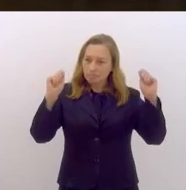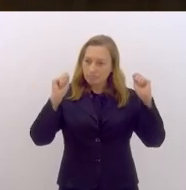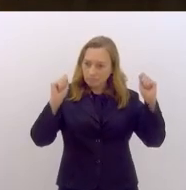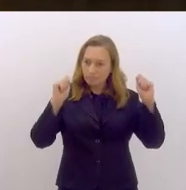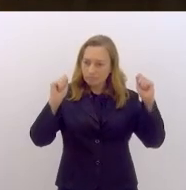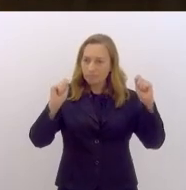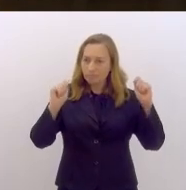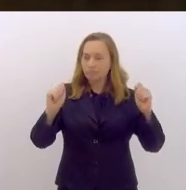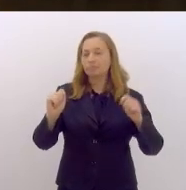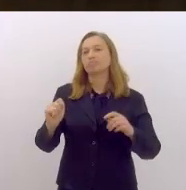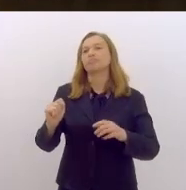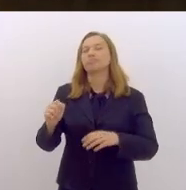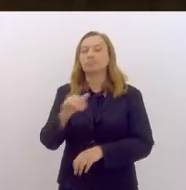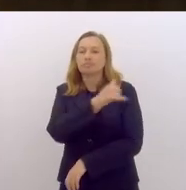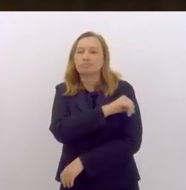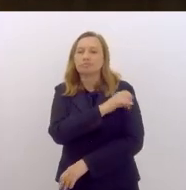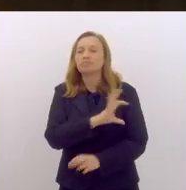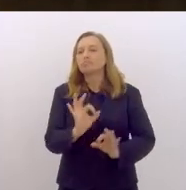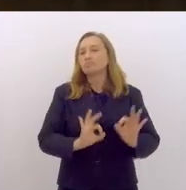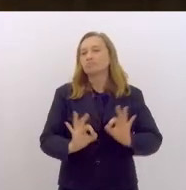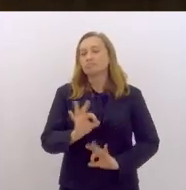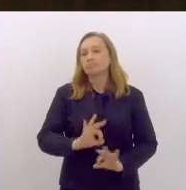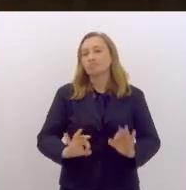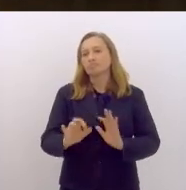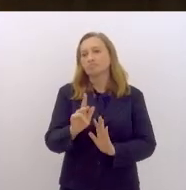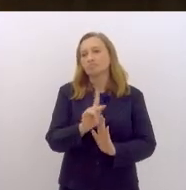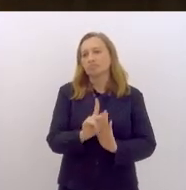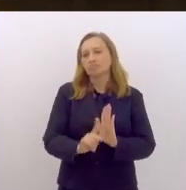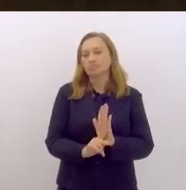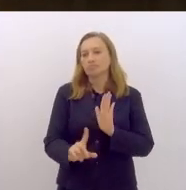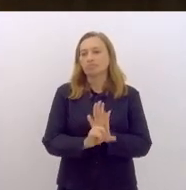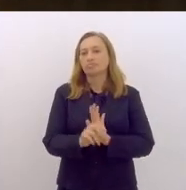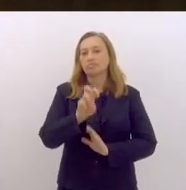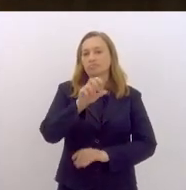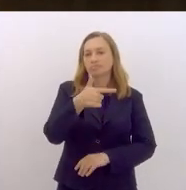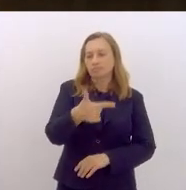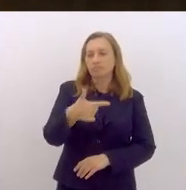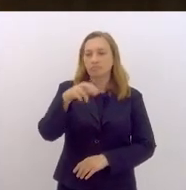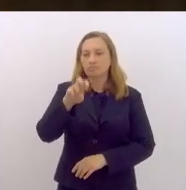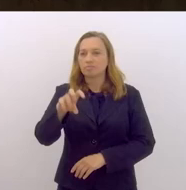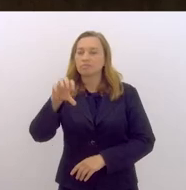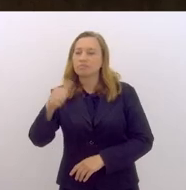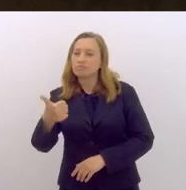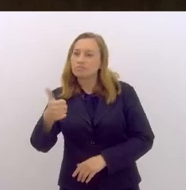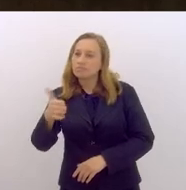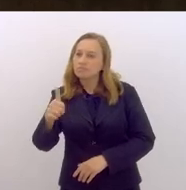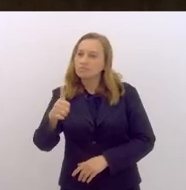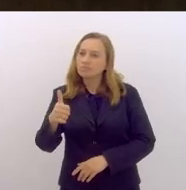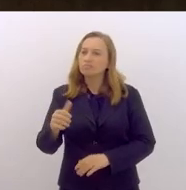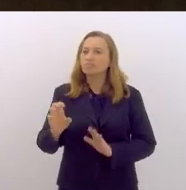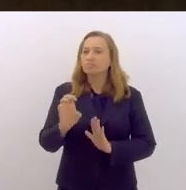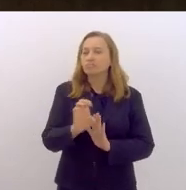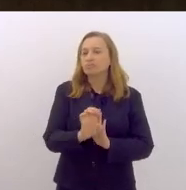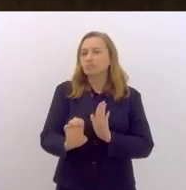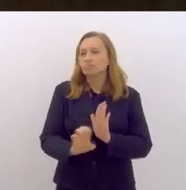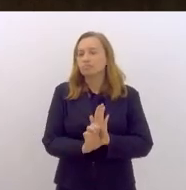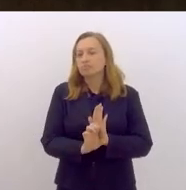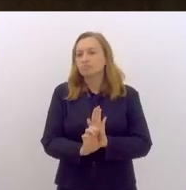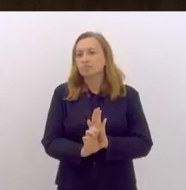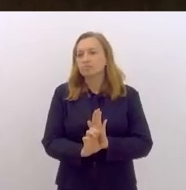Janeiro, nós elaboramos um projeto de lei, que é o 2511, que cuida do Estatuto Estadual